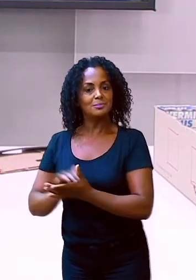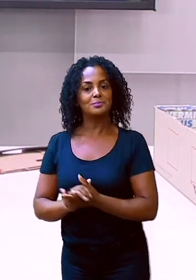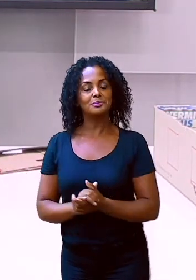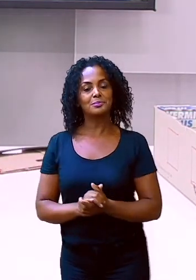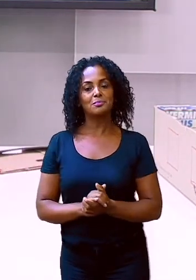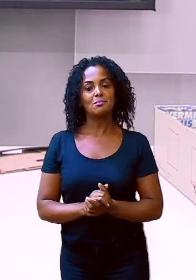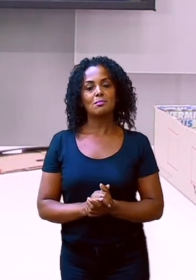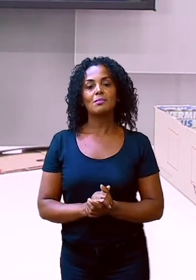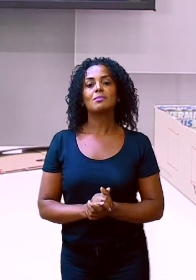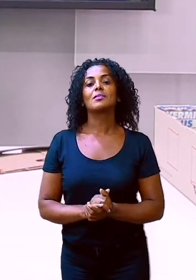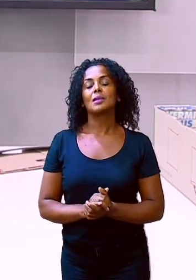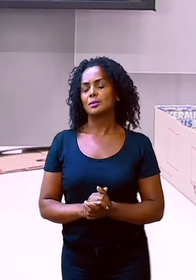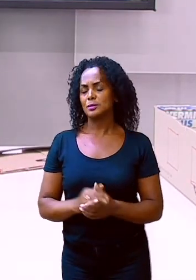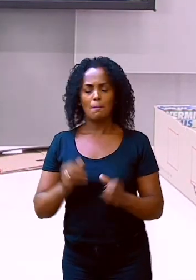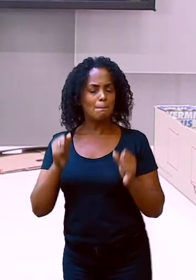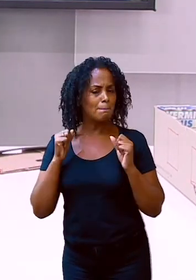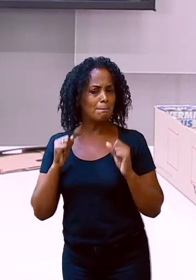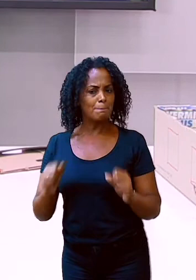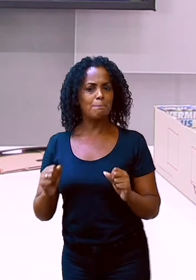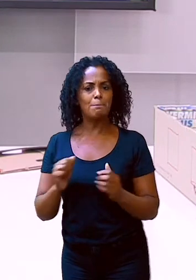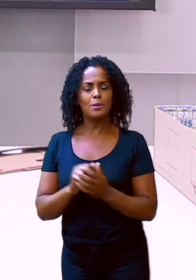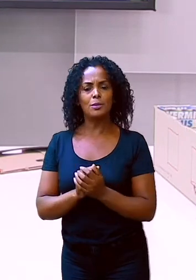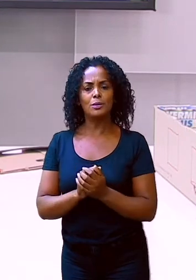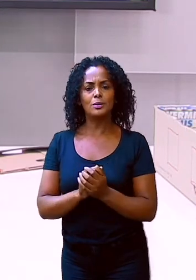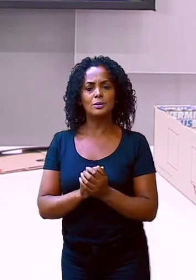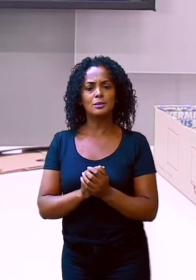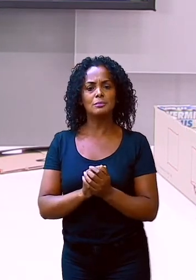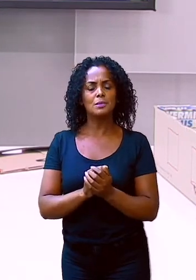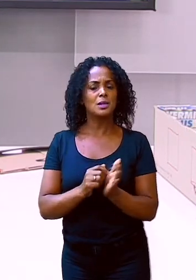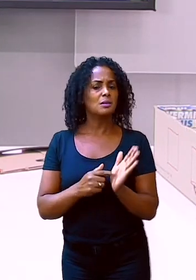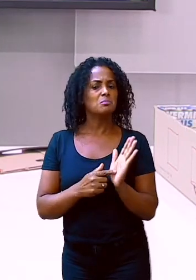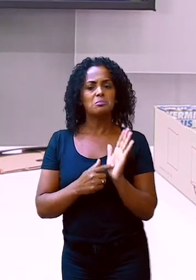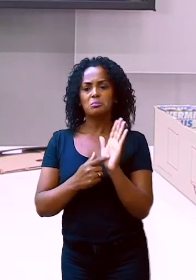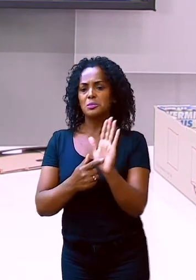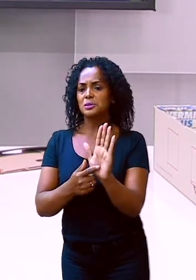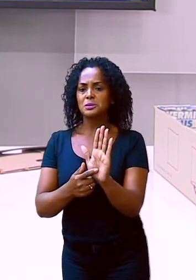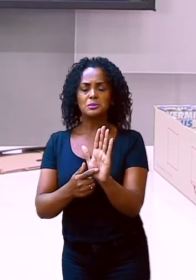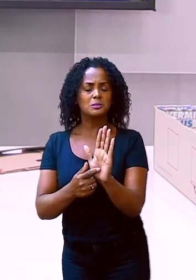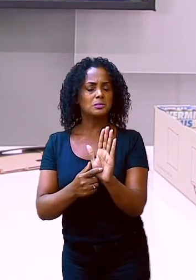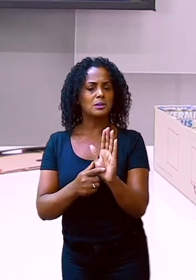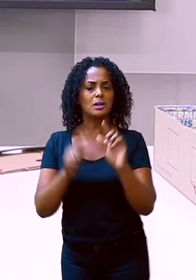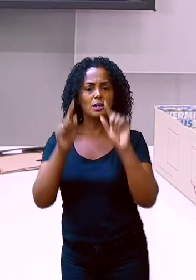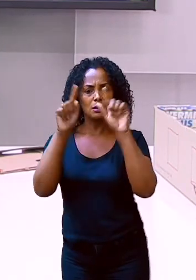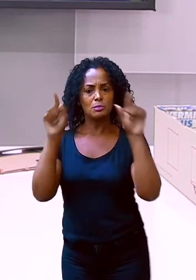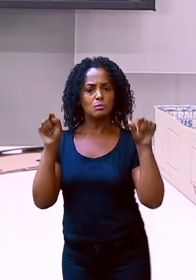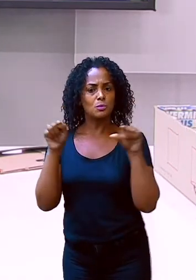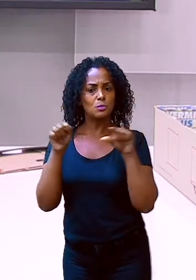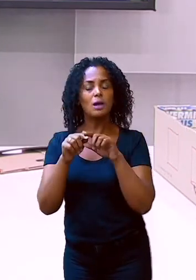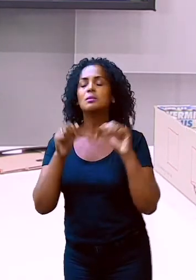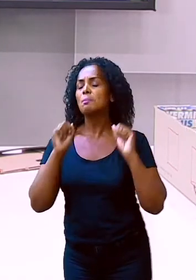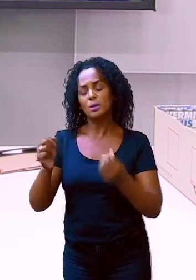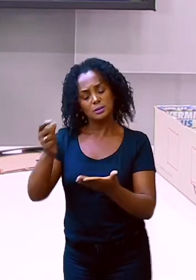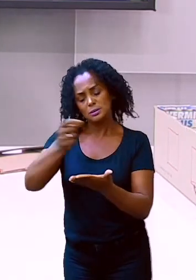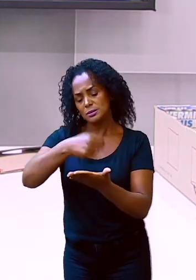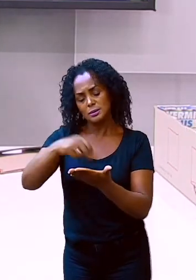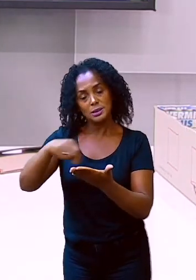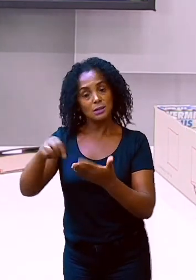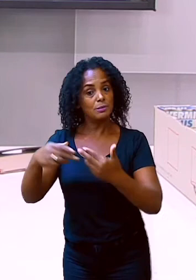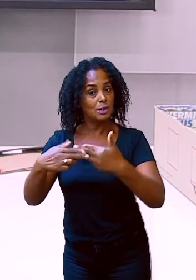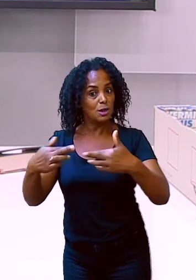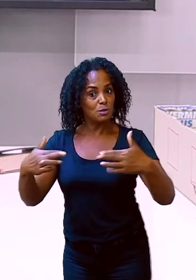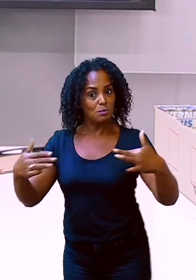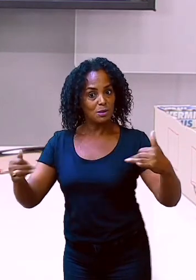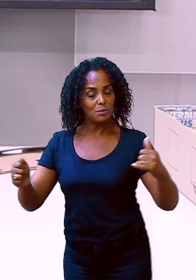Aqui vocês já podem, né, para representar o quadro, colocar algumas letras, alguns números, que vai ficar bem